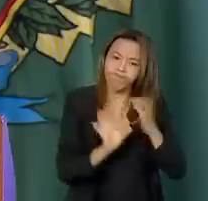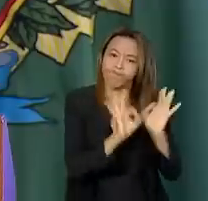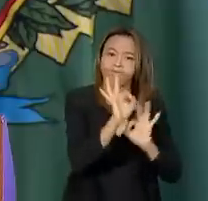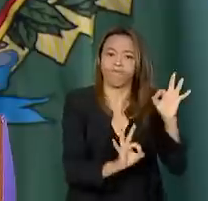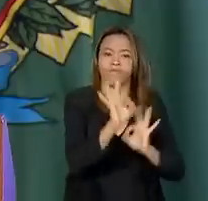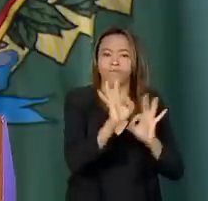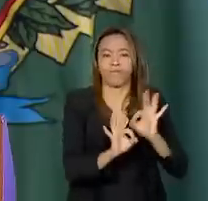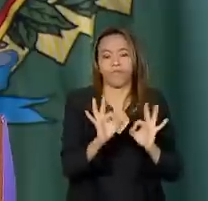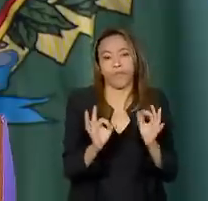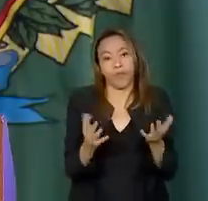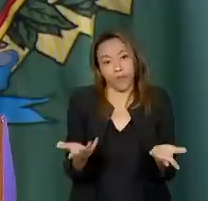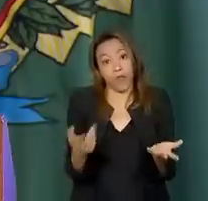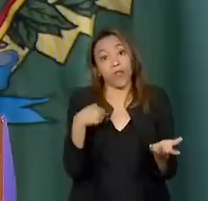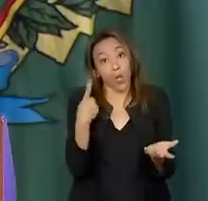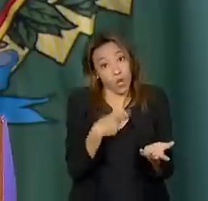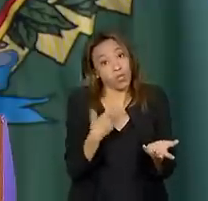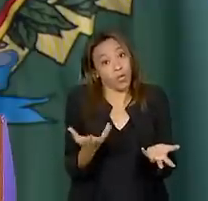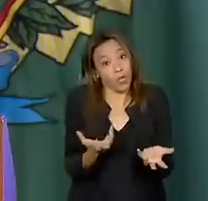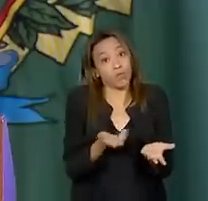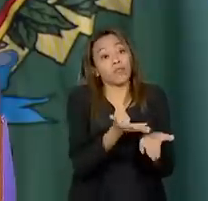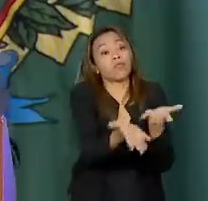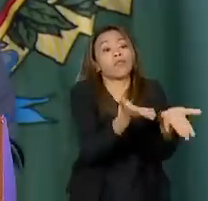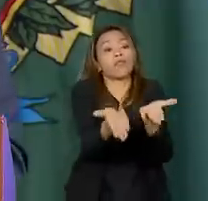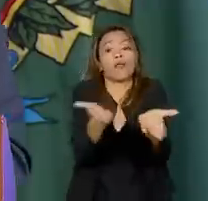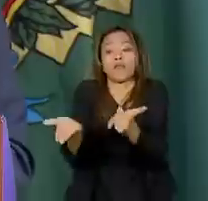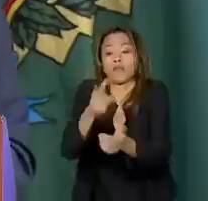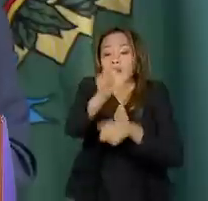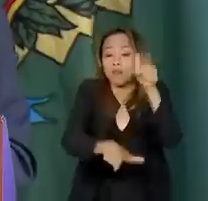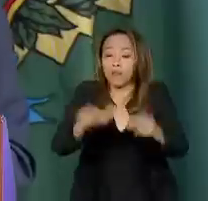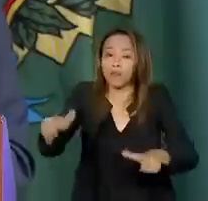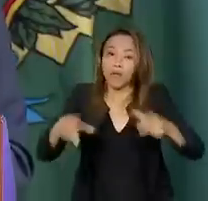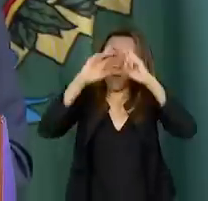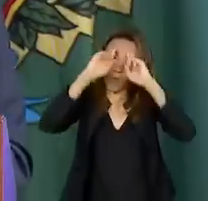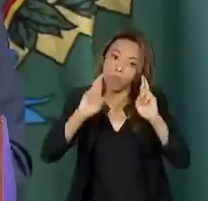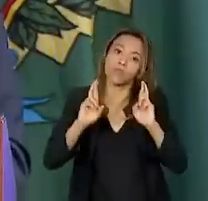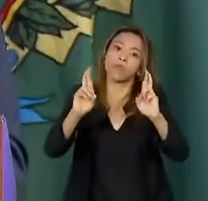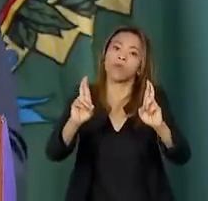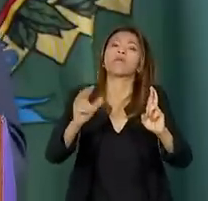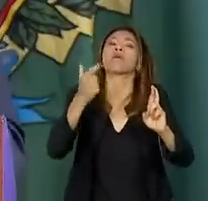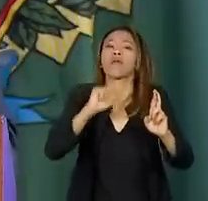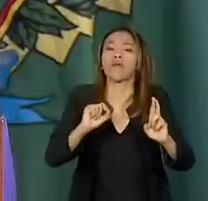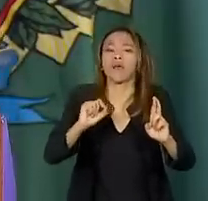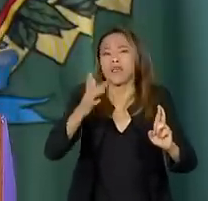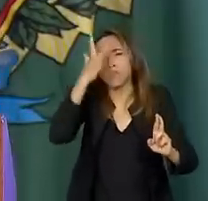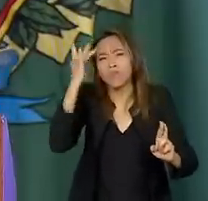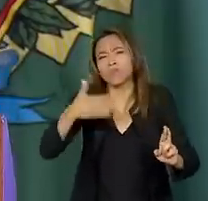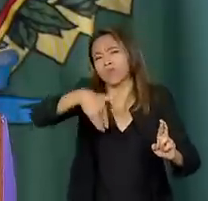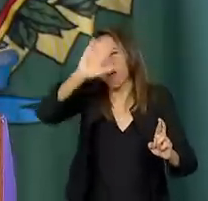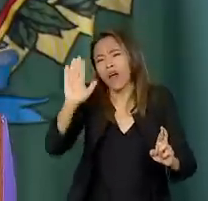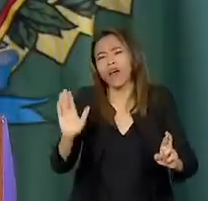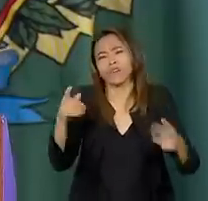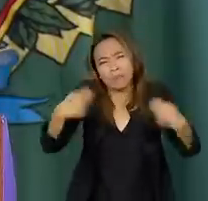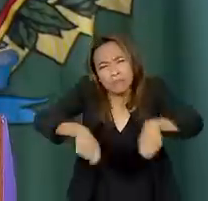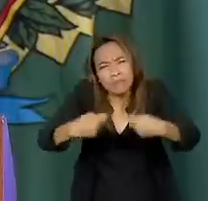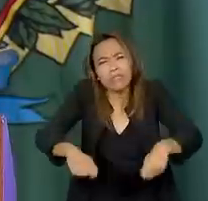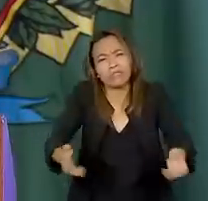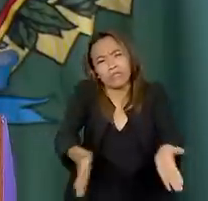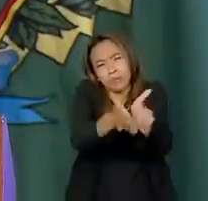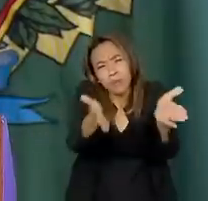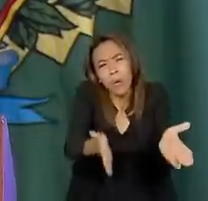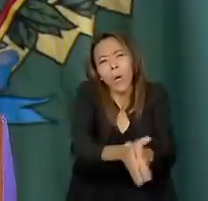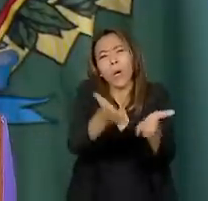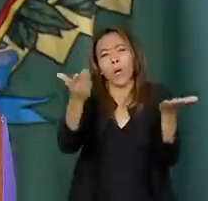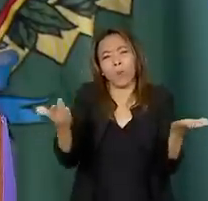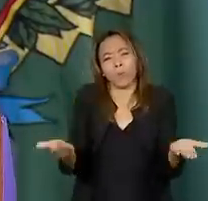gente queira tratar todo mundo com muito respeito, são as pessoas mais necessitadas, são os trabalhadores, são os mais